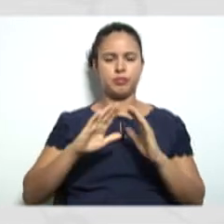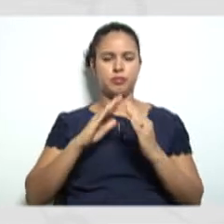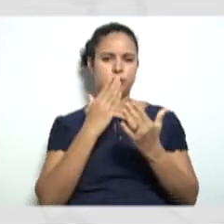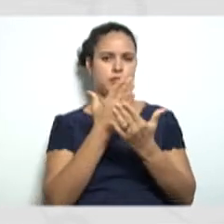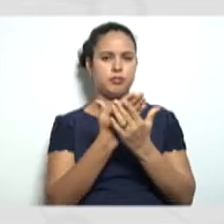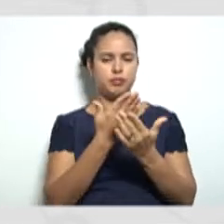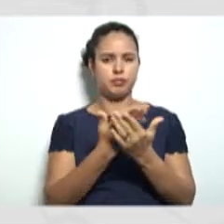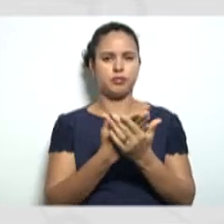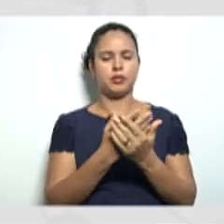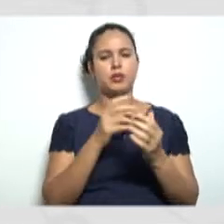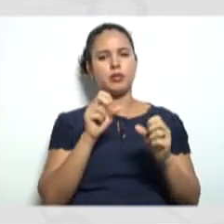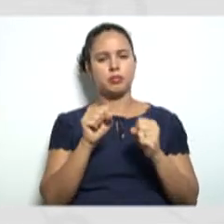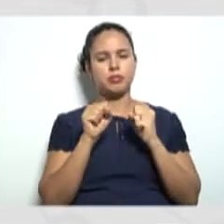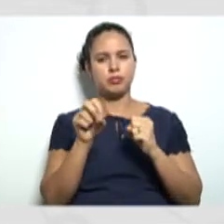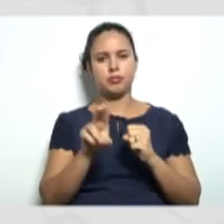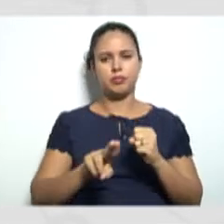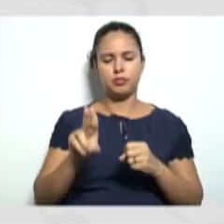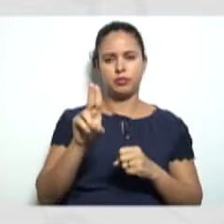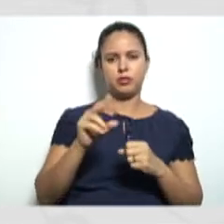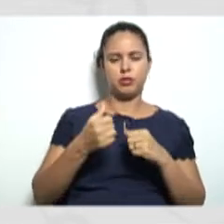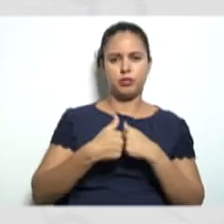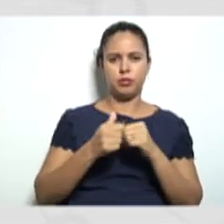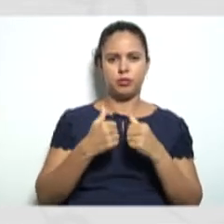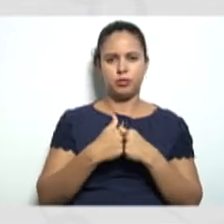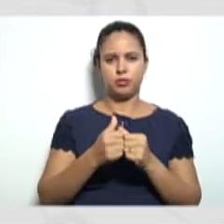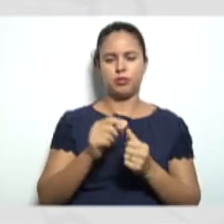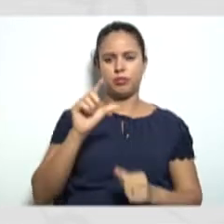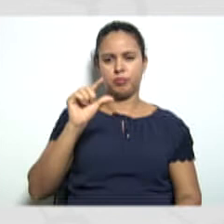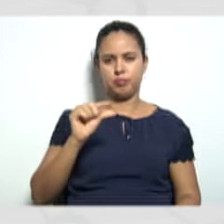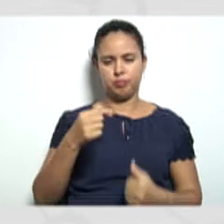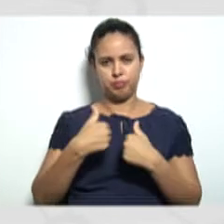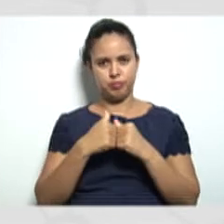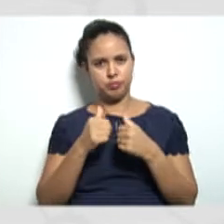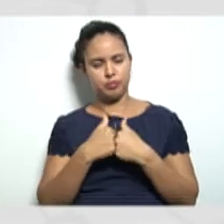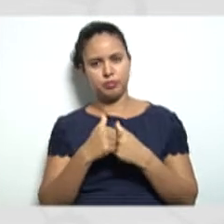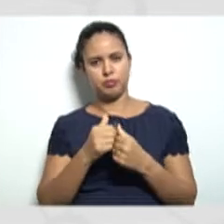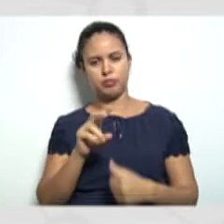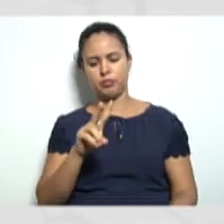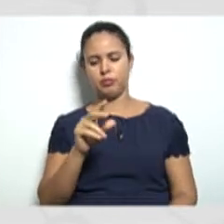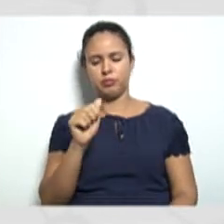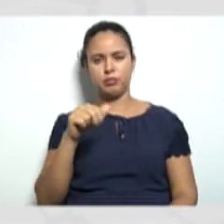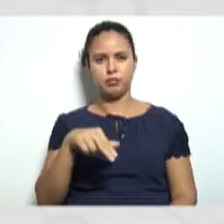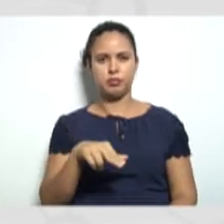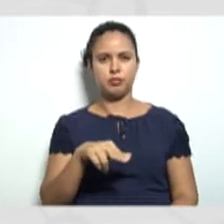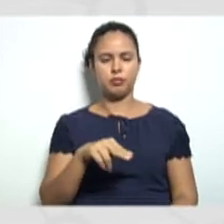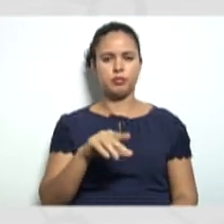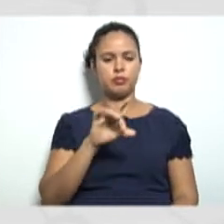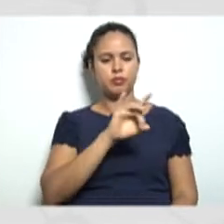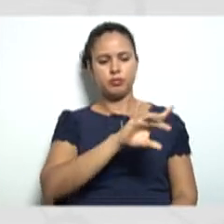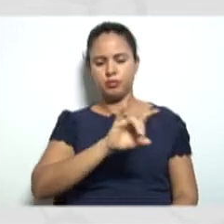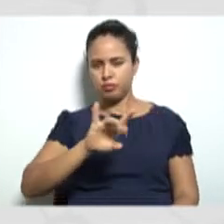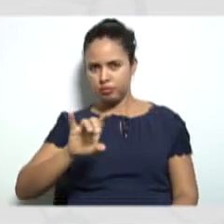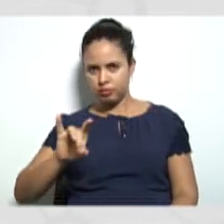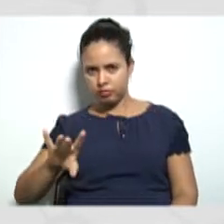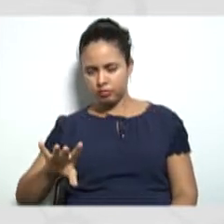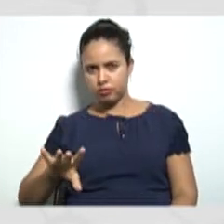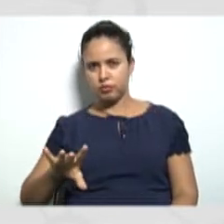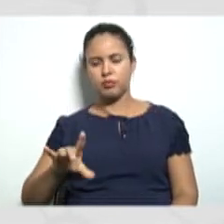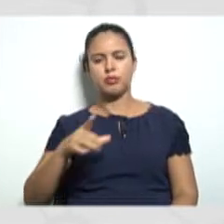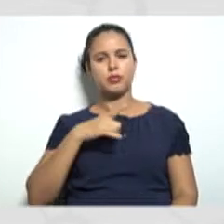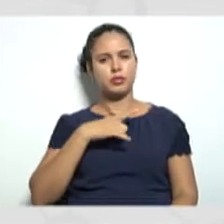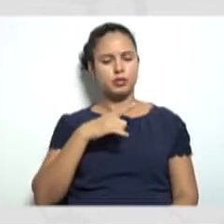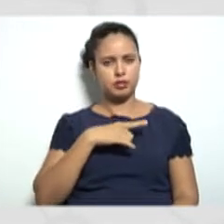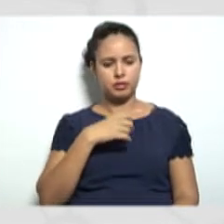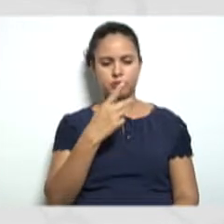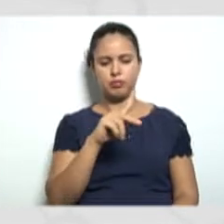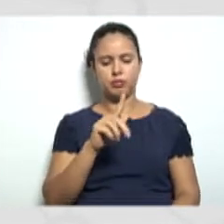por vans, ônibus ou micro-ônibus. Cada modalidade tem sua gestão específica, devido às particularidades